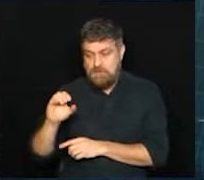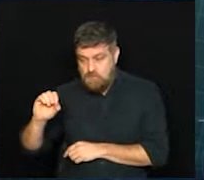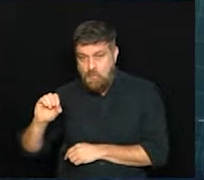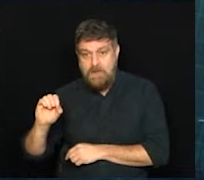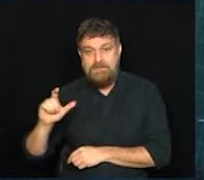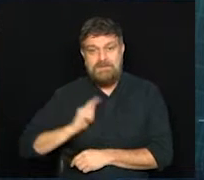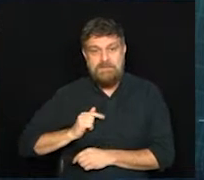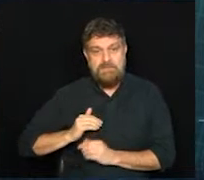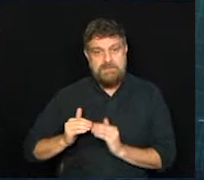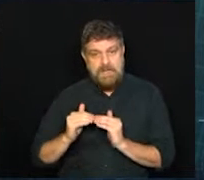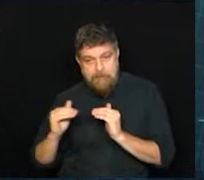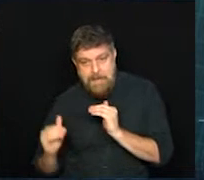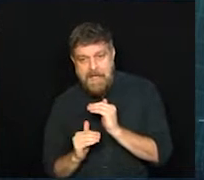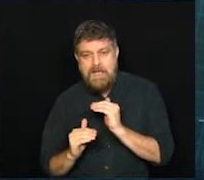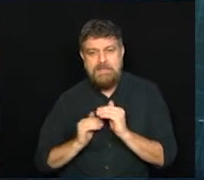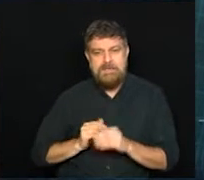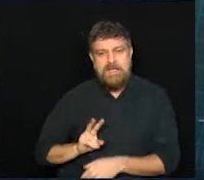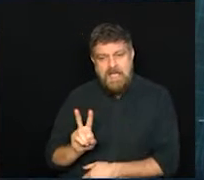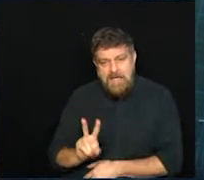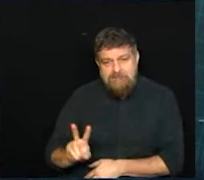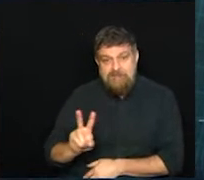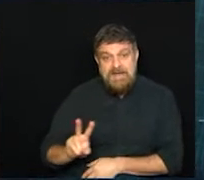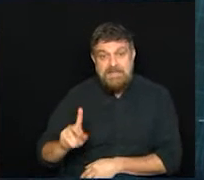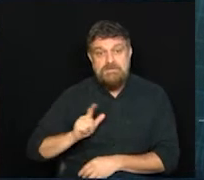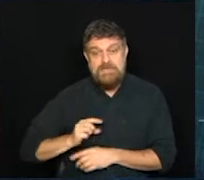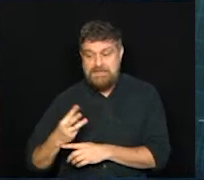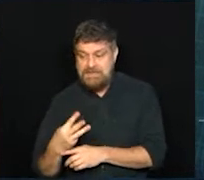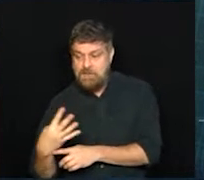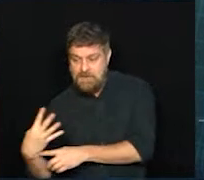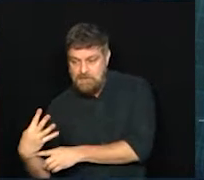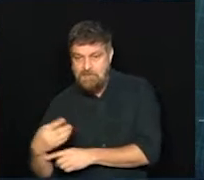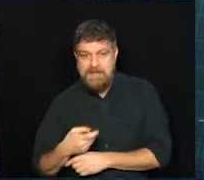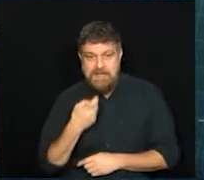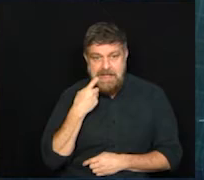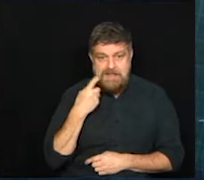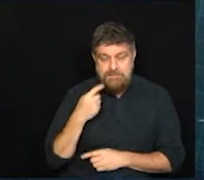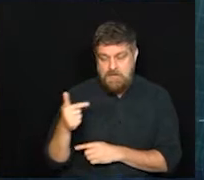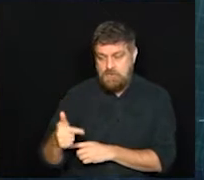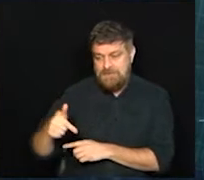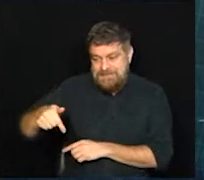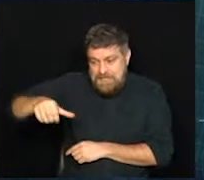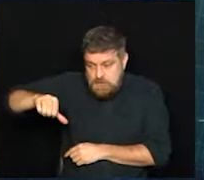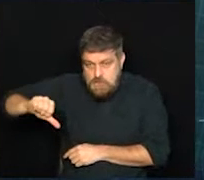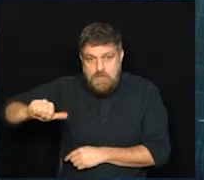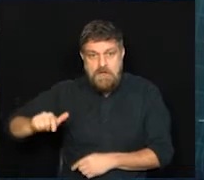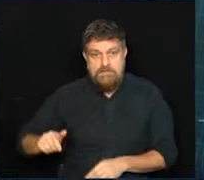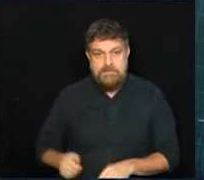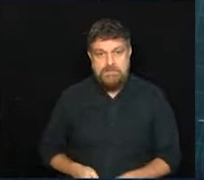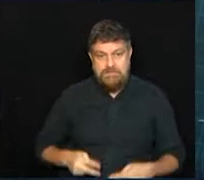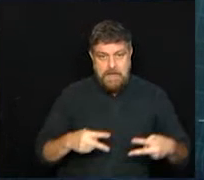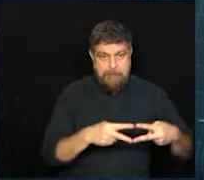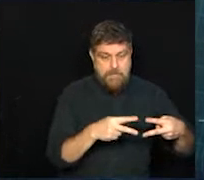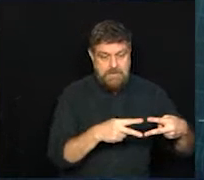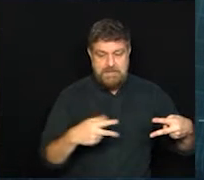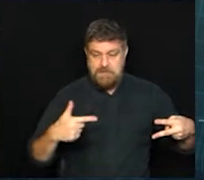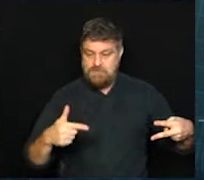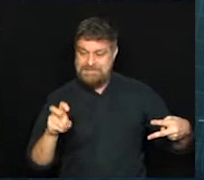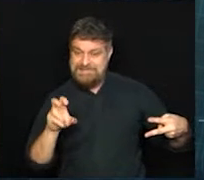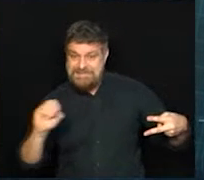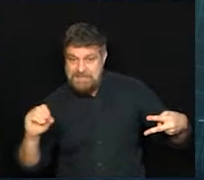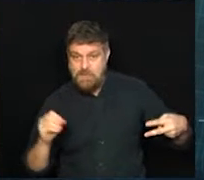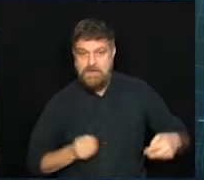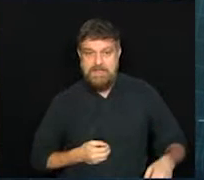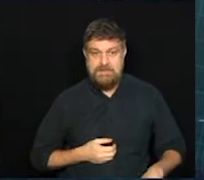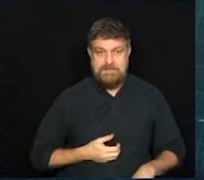tem um pouco uma queda com Valinhos, 344, Itatiba, 279, Paulínia, 250,